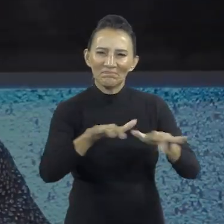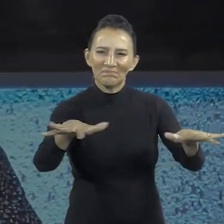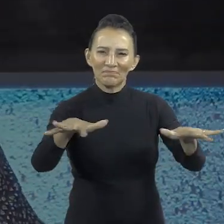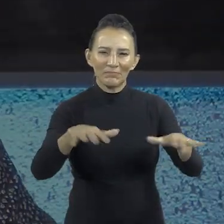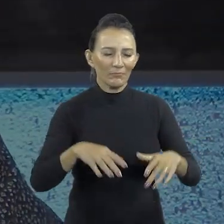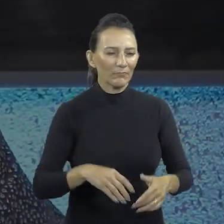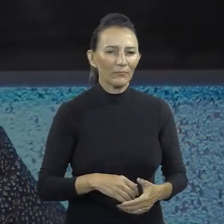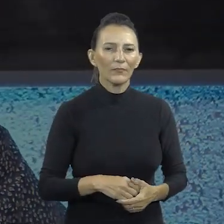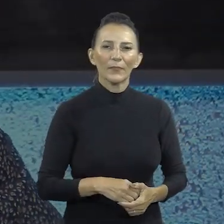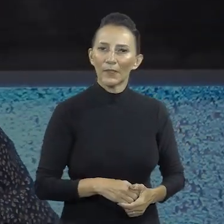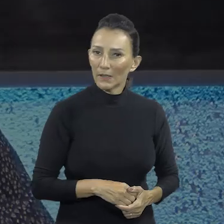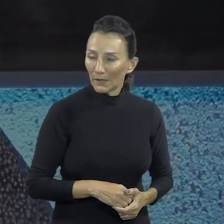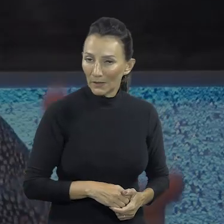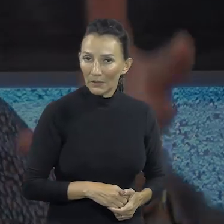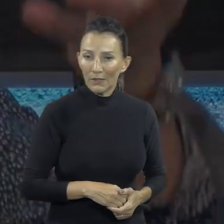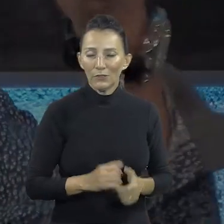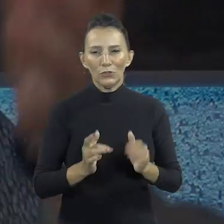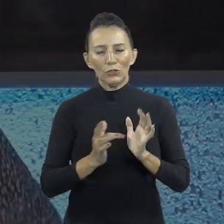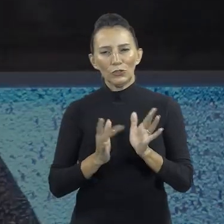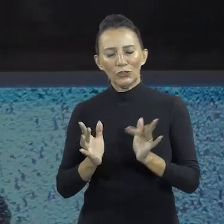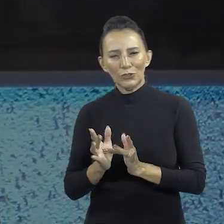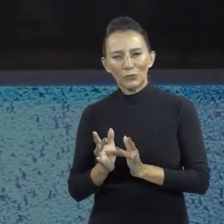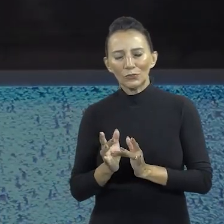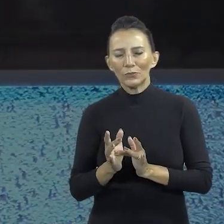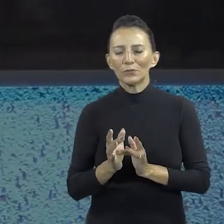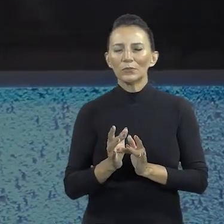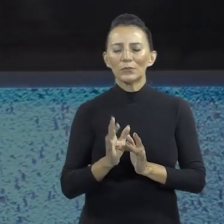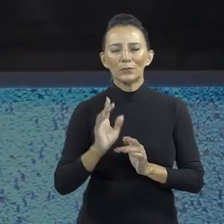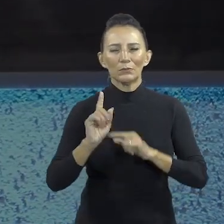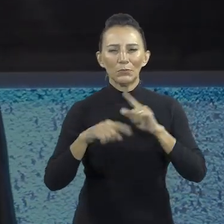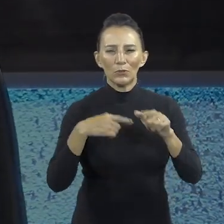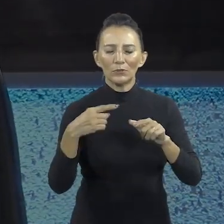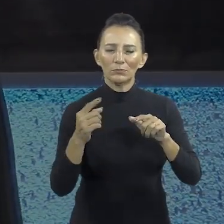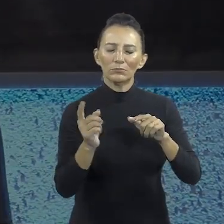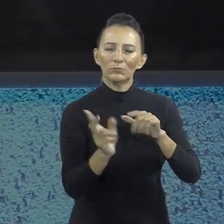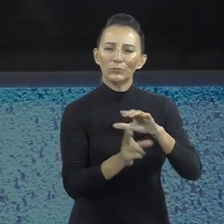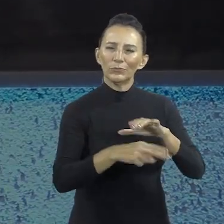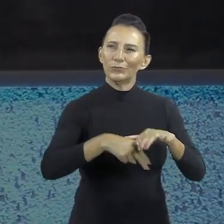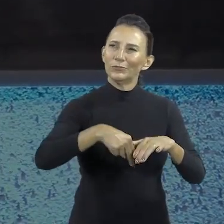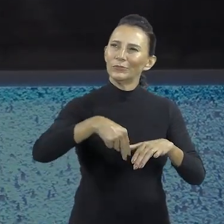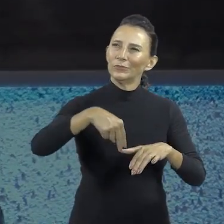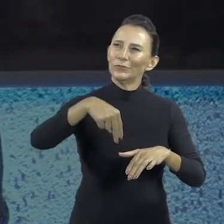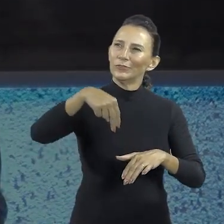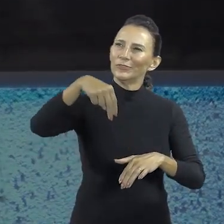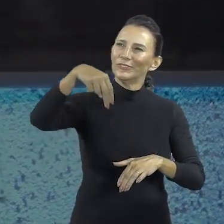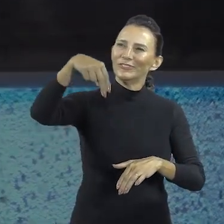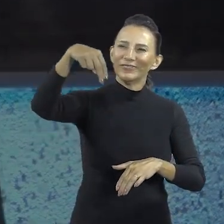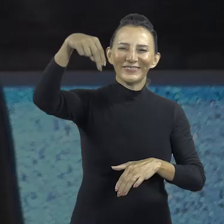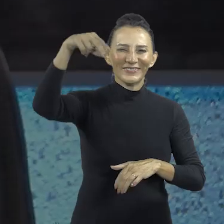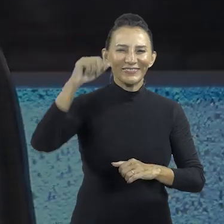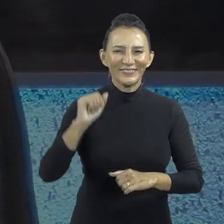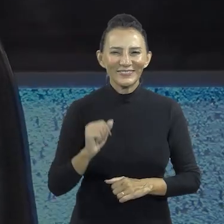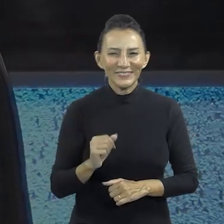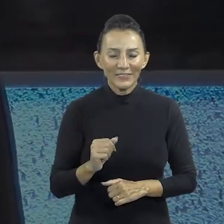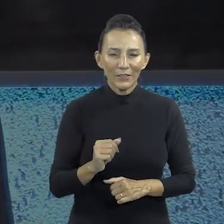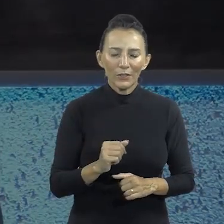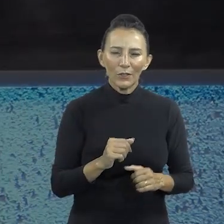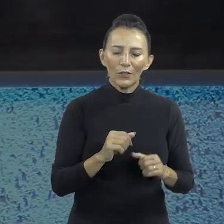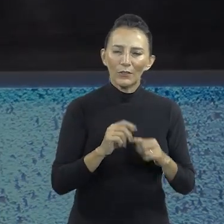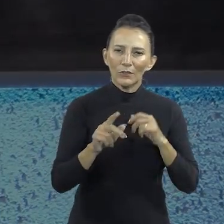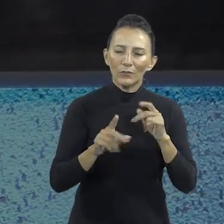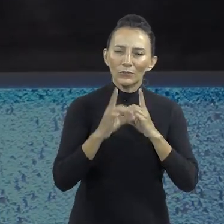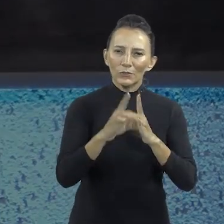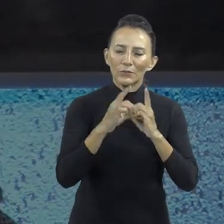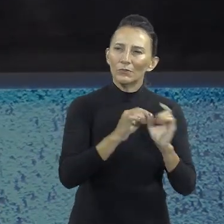Ditas estas palavras, foi Jesus elevado às alturas. Que legal, hein? À vista deles, em